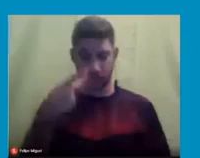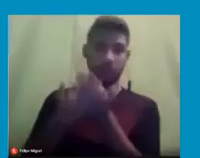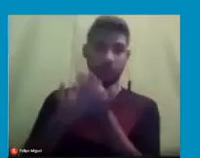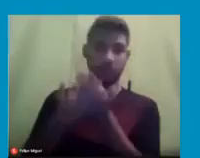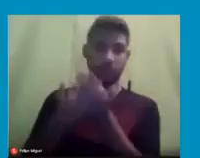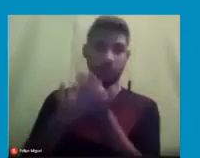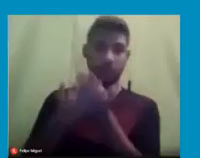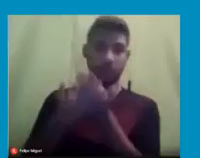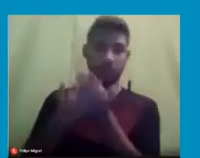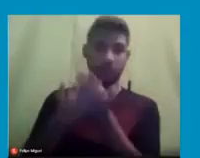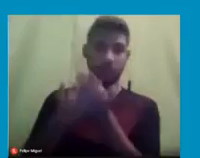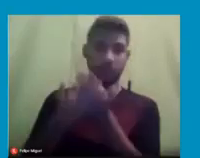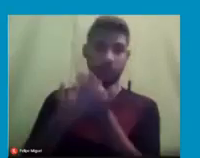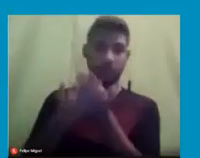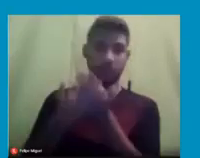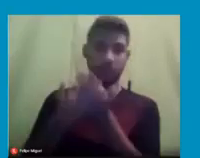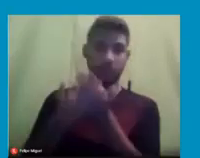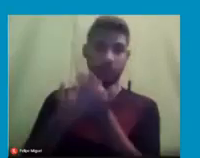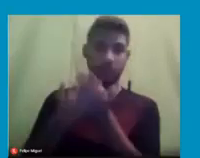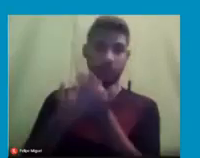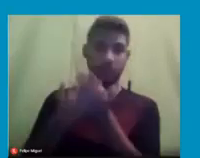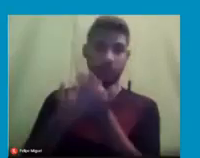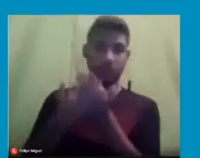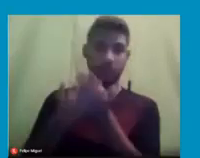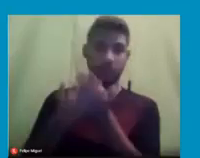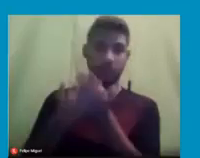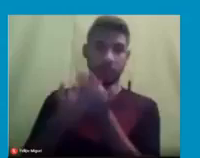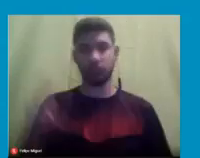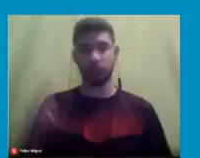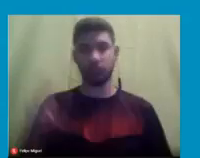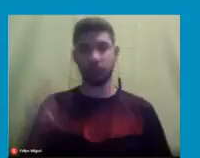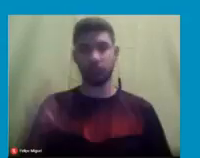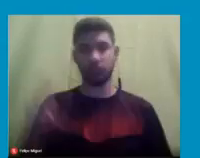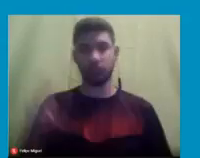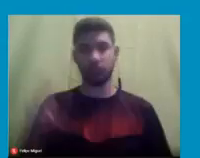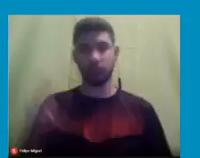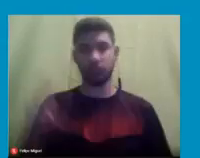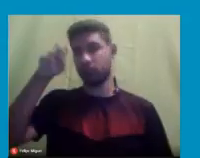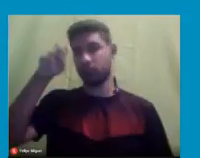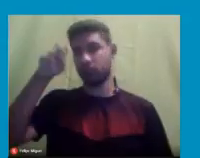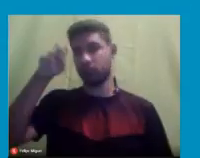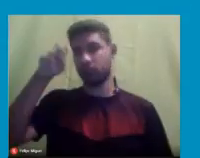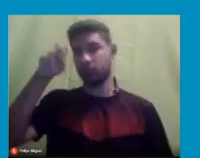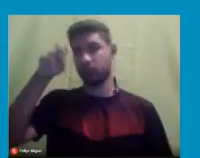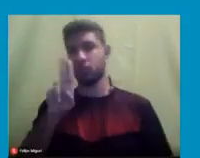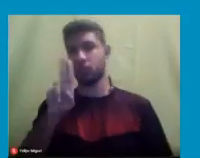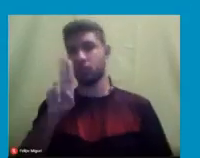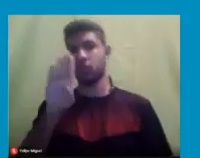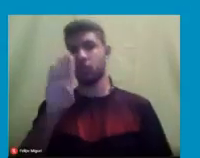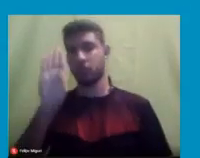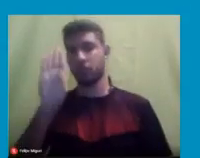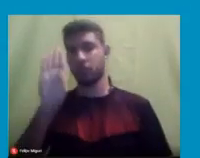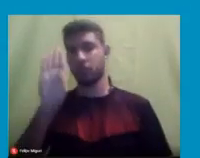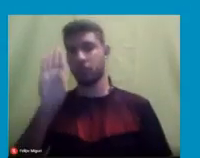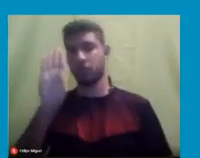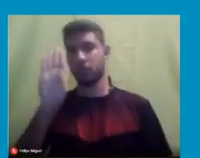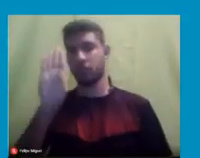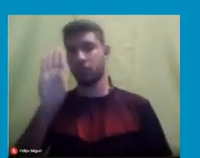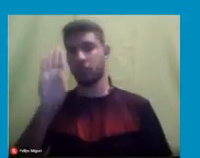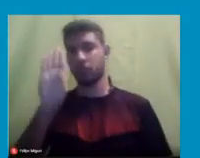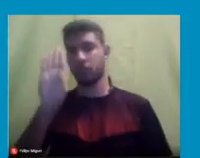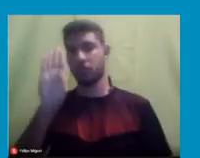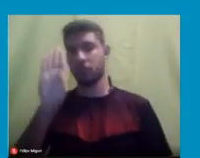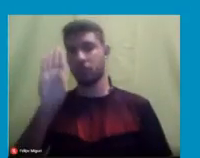lá do Zumbi de Palmares, desde os quilombos, e vários quilombos que tiveram no Brasil. Eu volto a